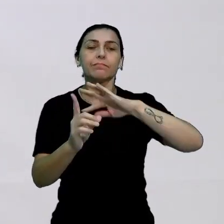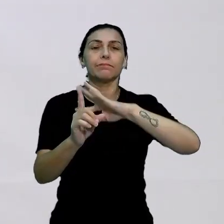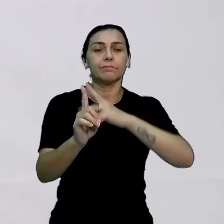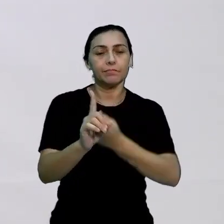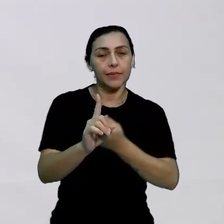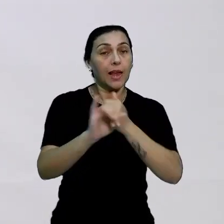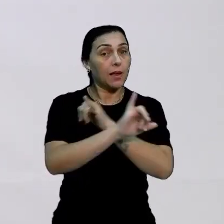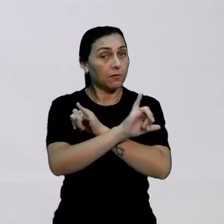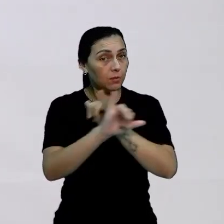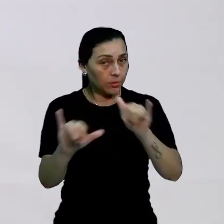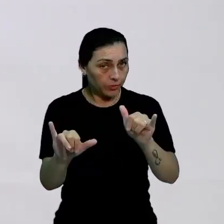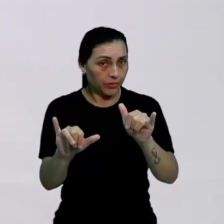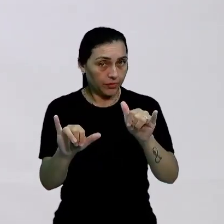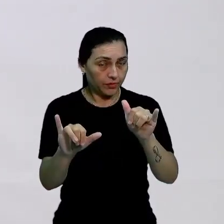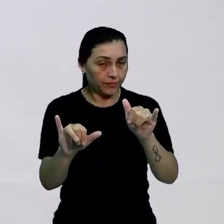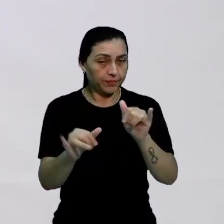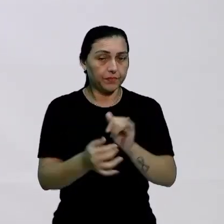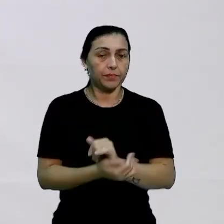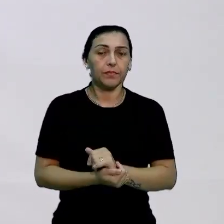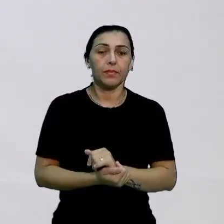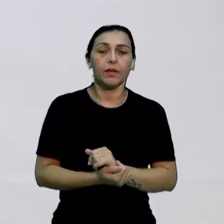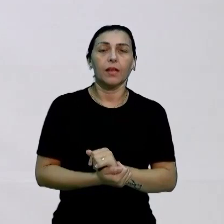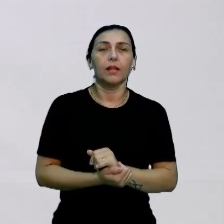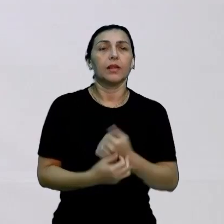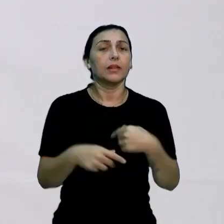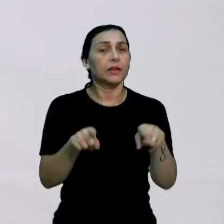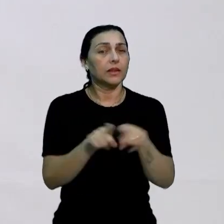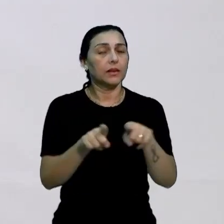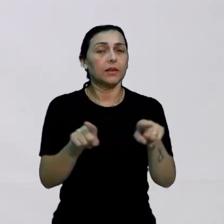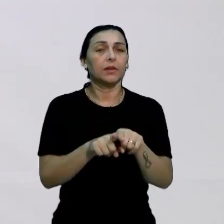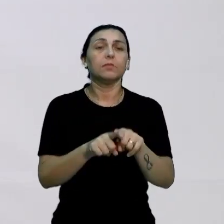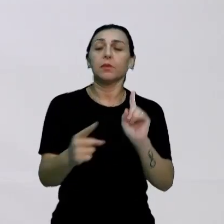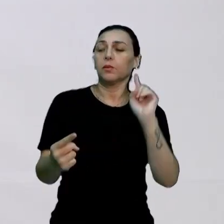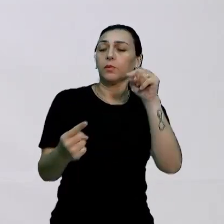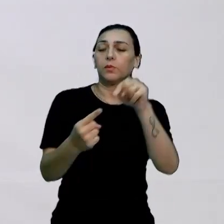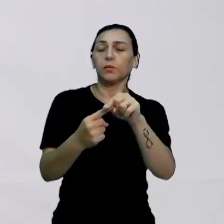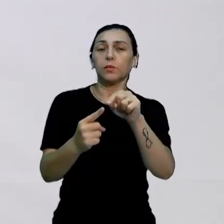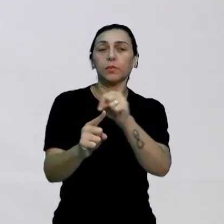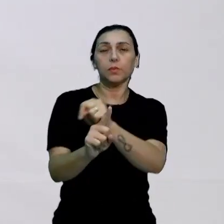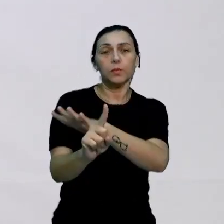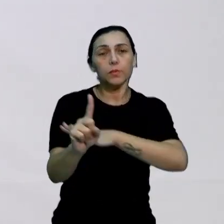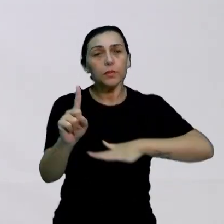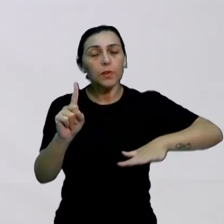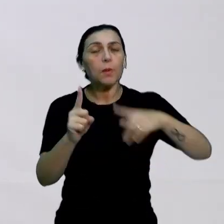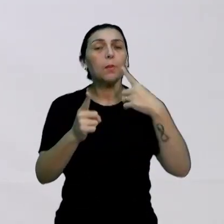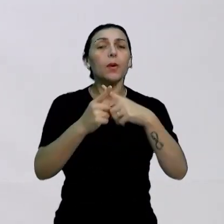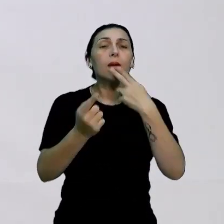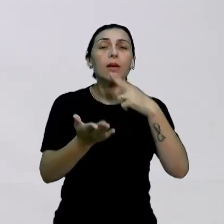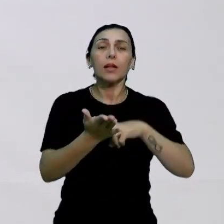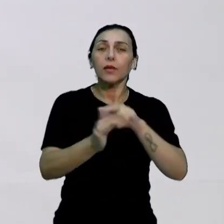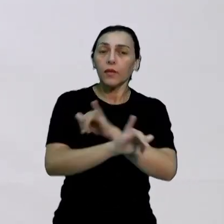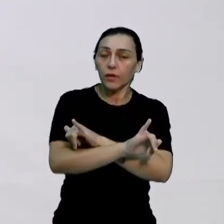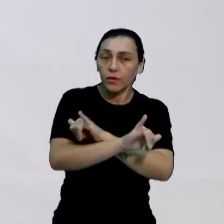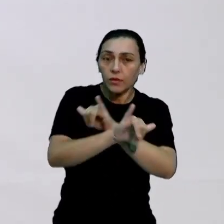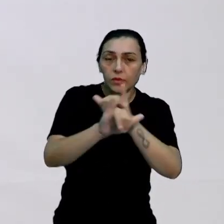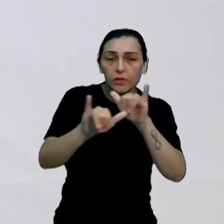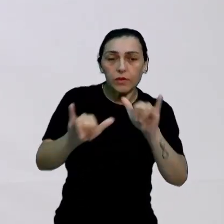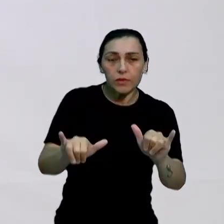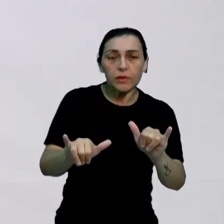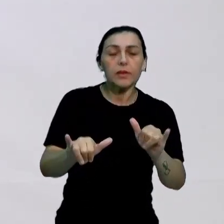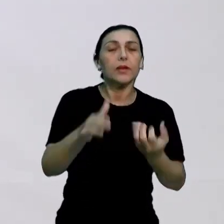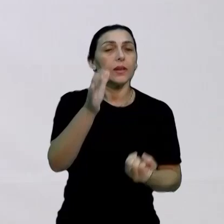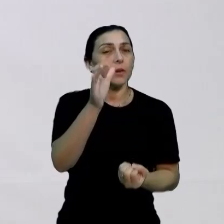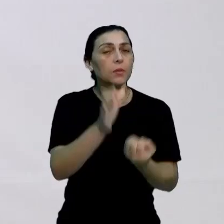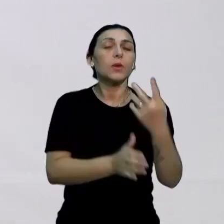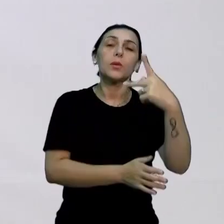é informativo. Função social também diferente, porque a carta vai informar e a produção